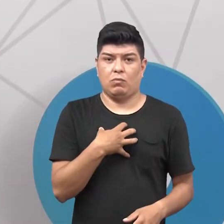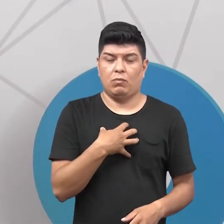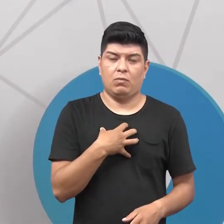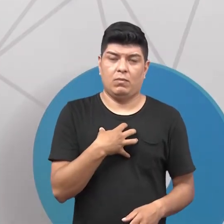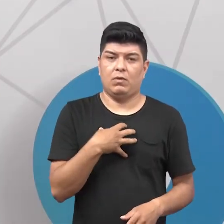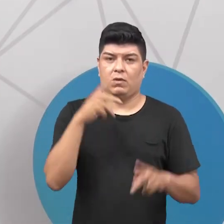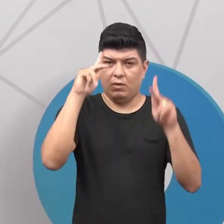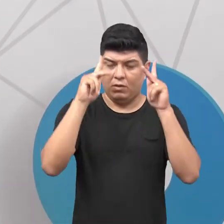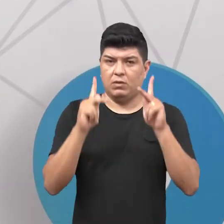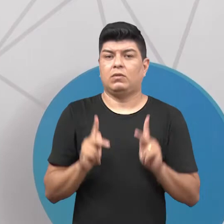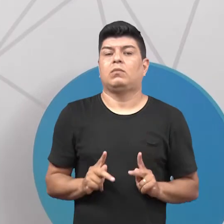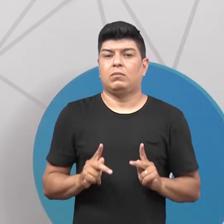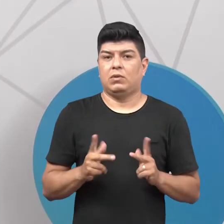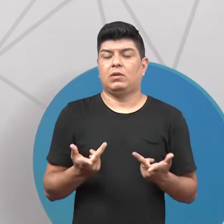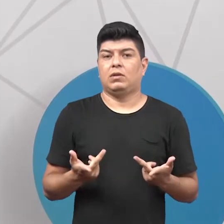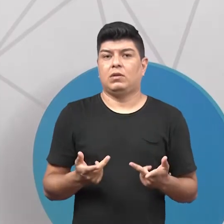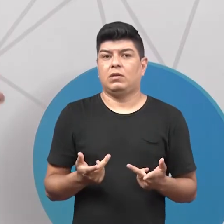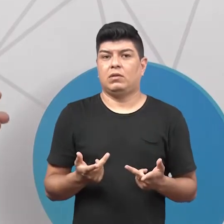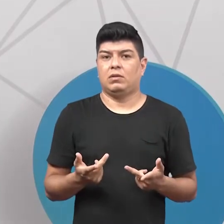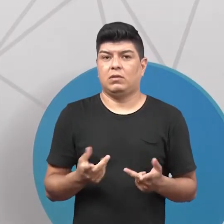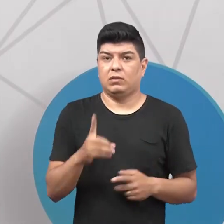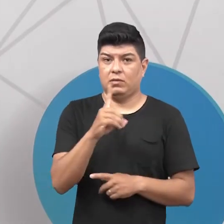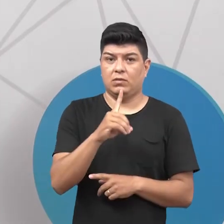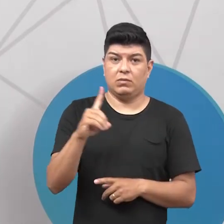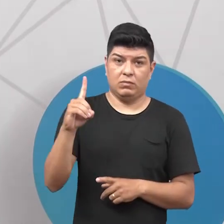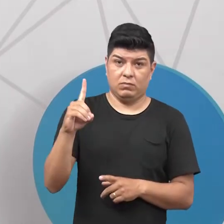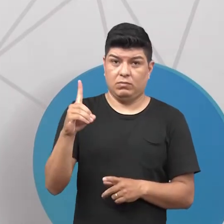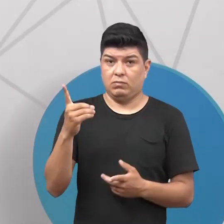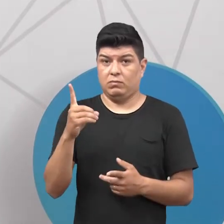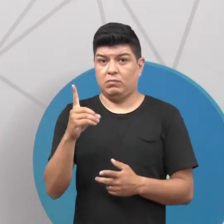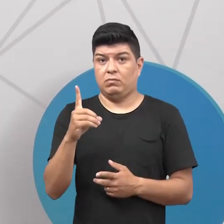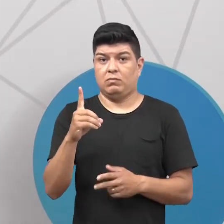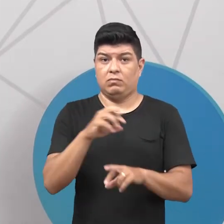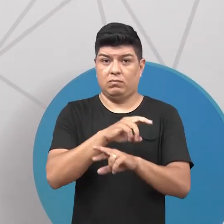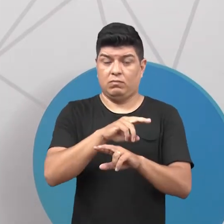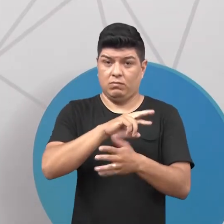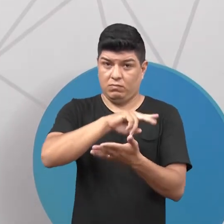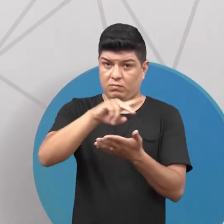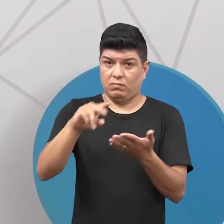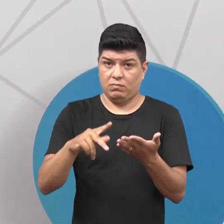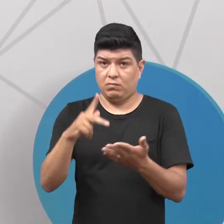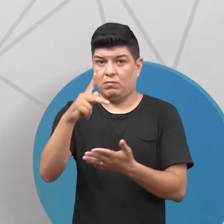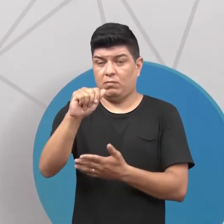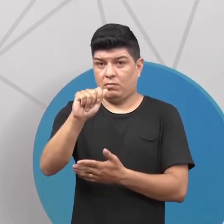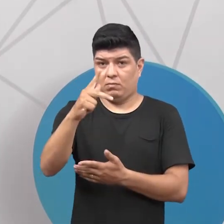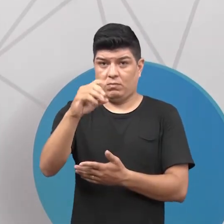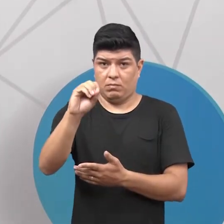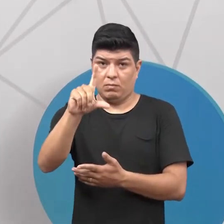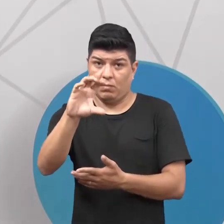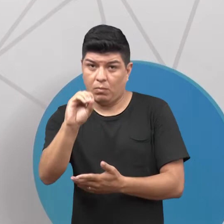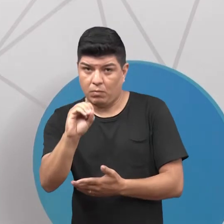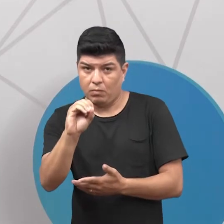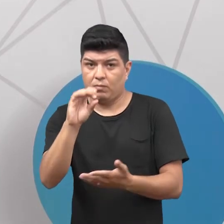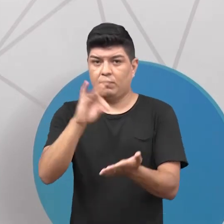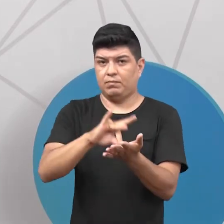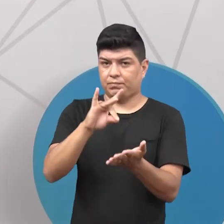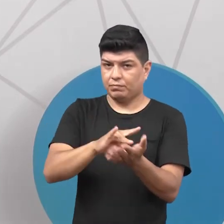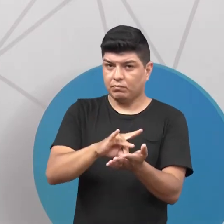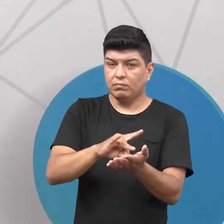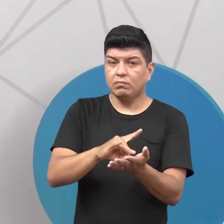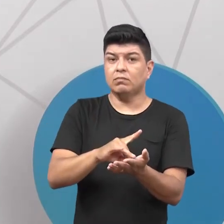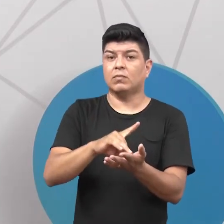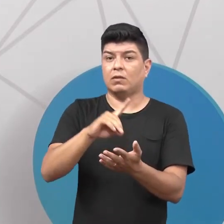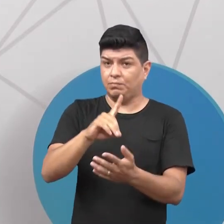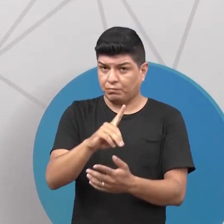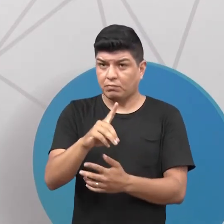humano. Por exemplo, na mitologia grega tem o deus Apolo e tem o deus Dionísio. O deus Apolo é o deus da razão. O